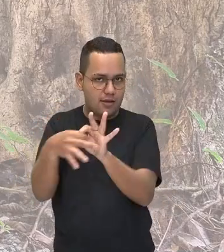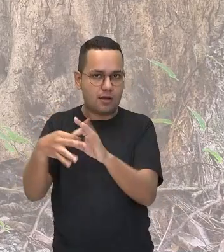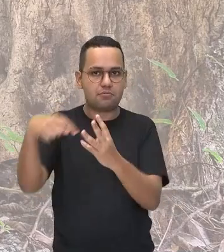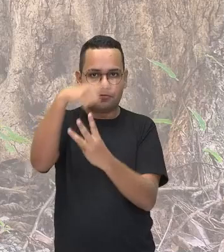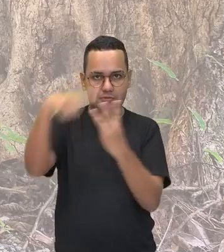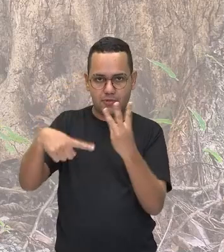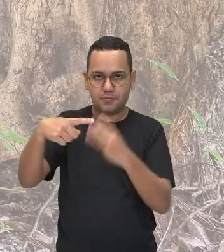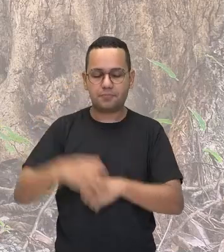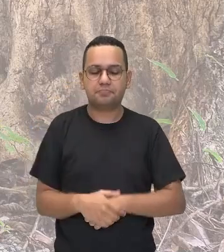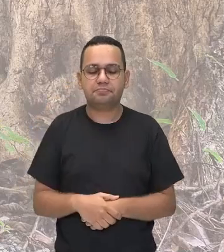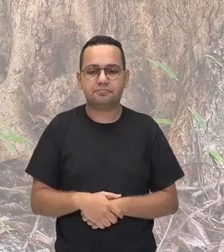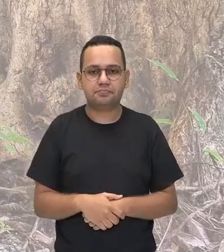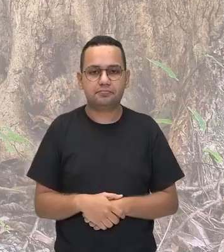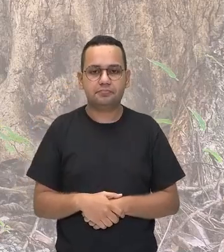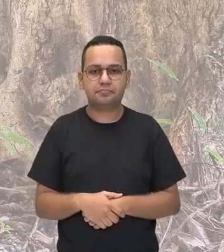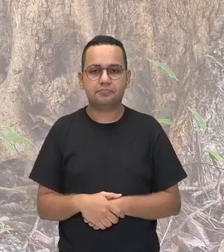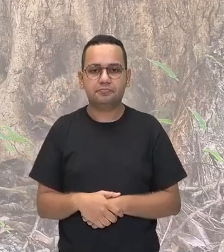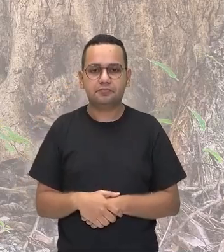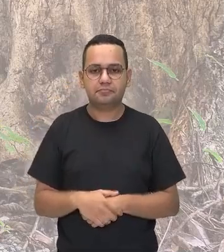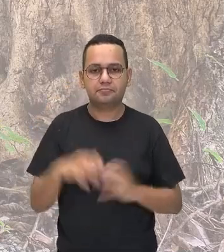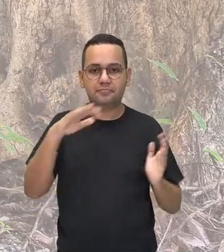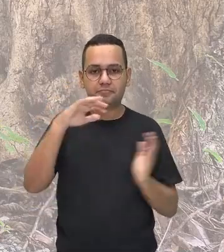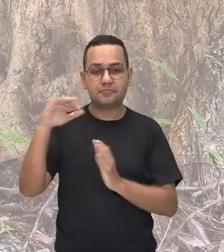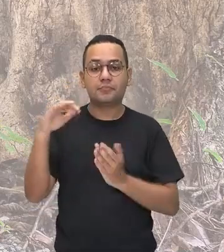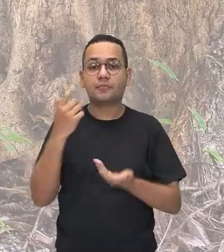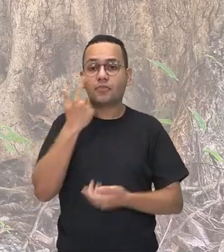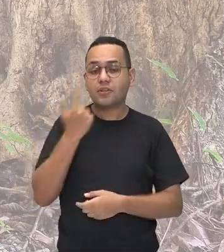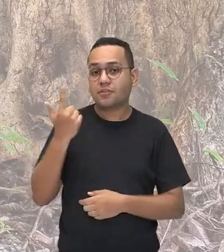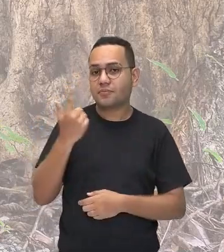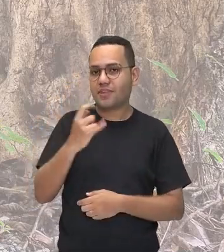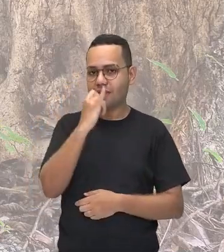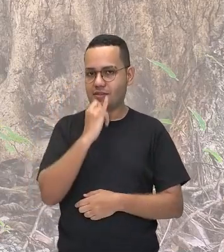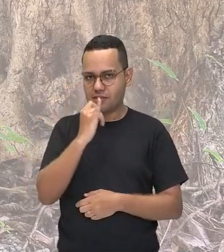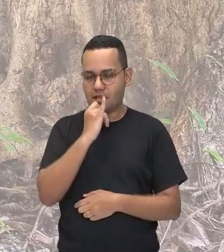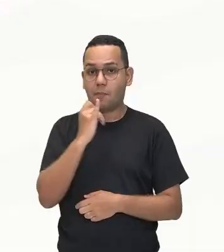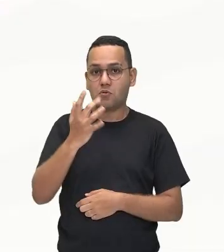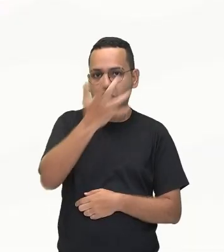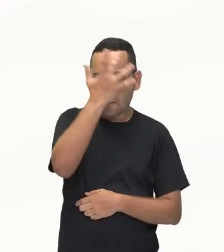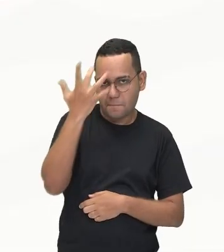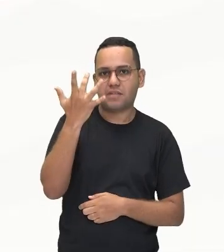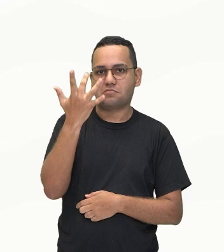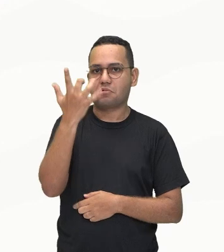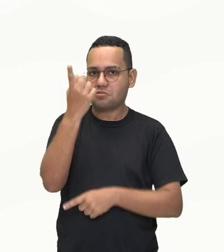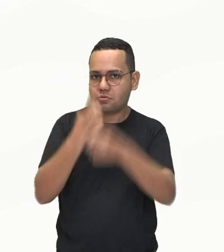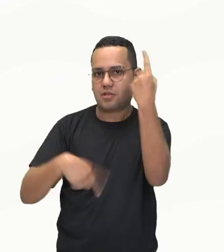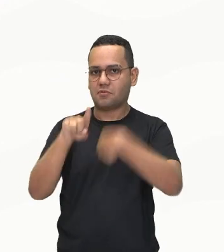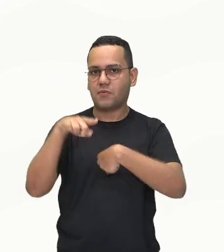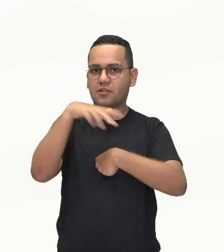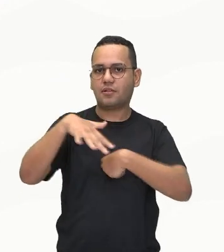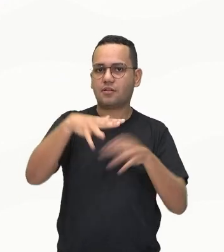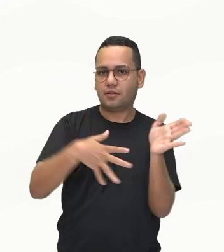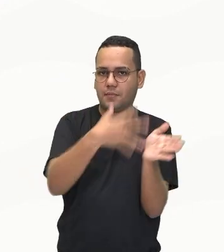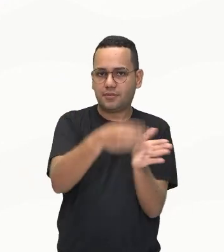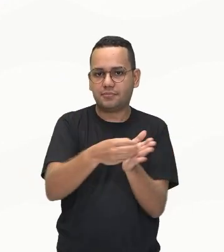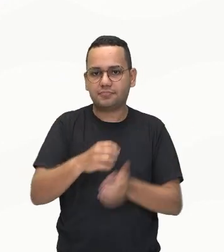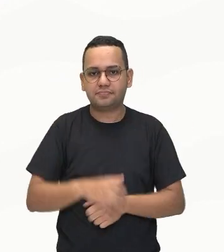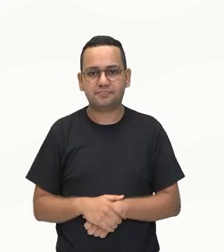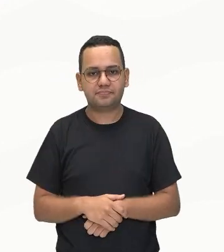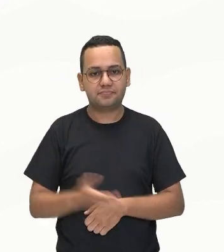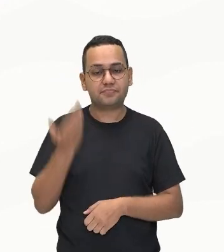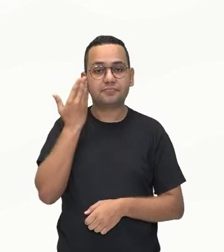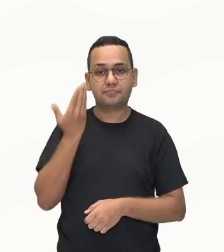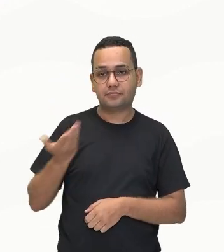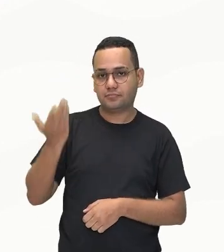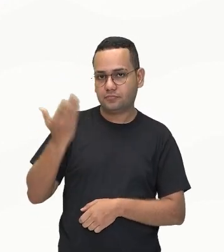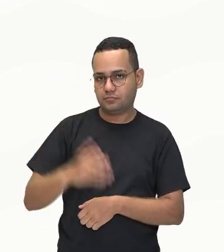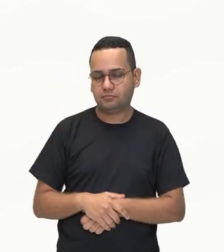agora a gente vai ver exemplos de empreendedorismo na Amazônia. Então, para vocês conhecerem